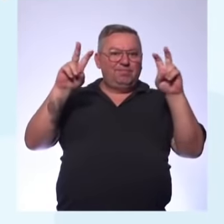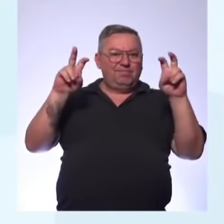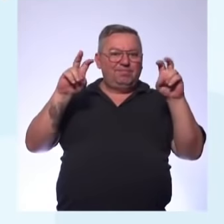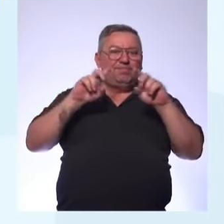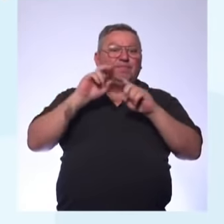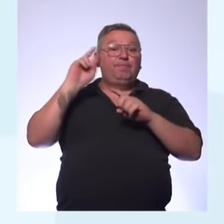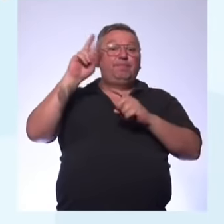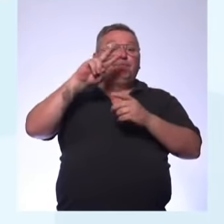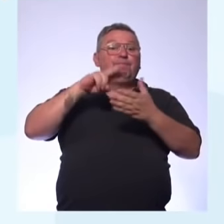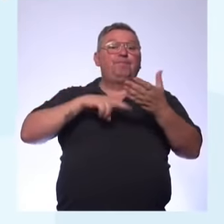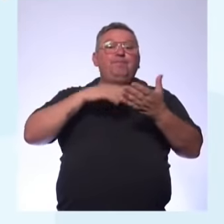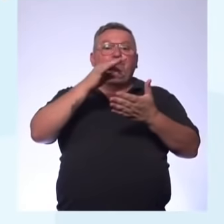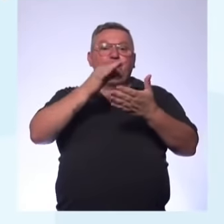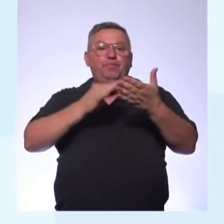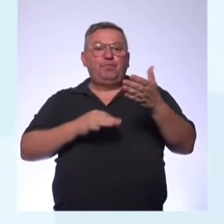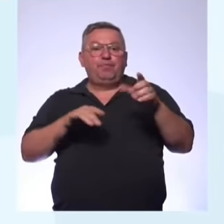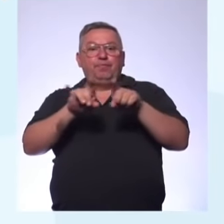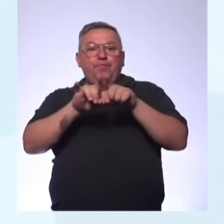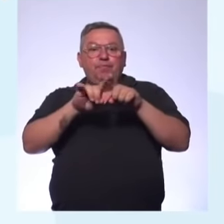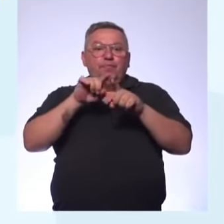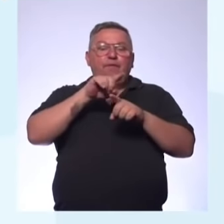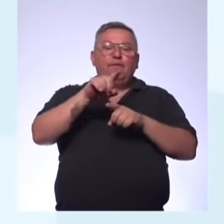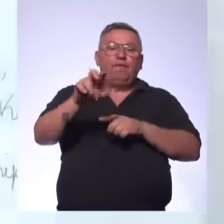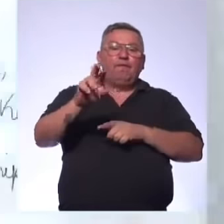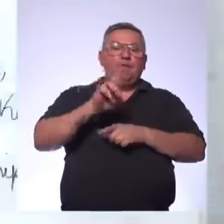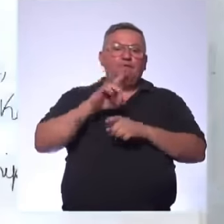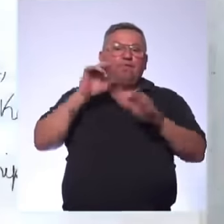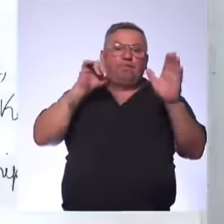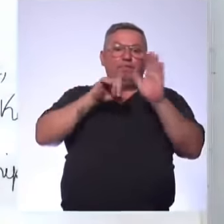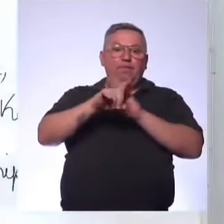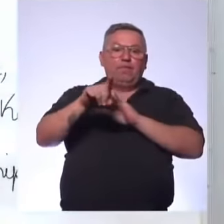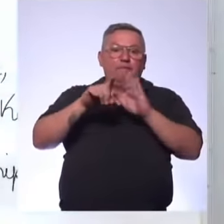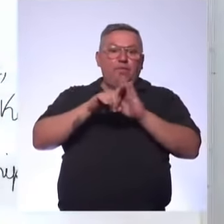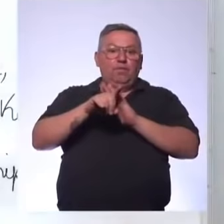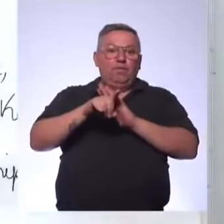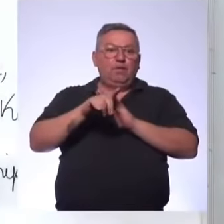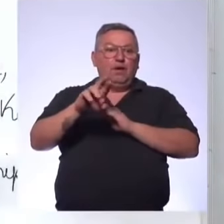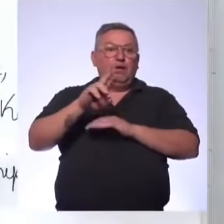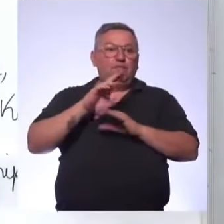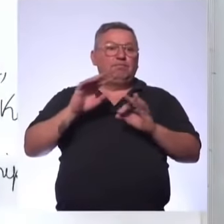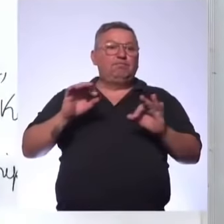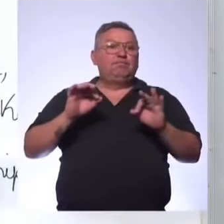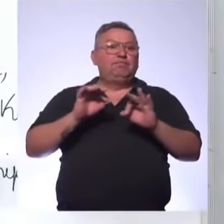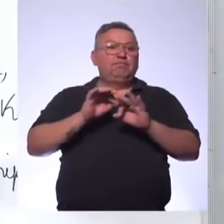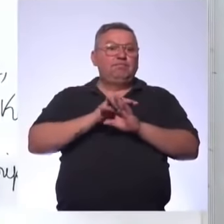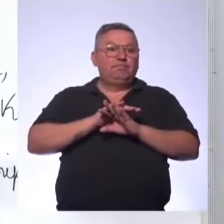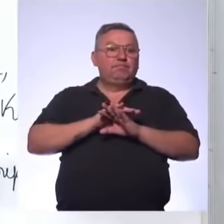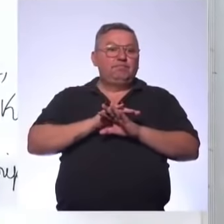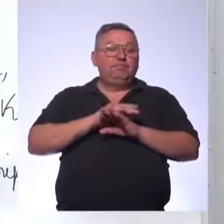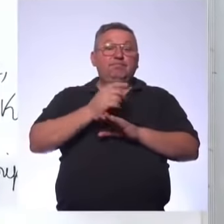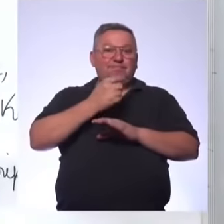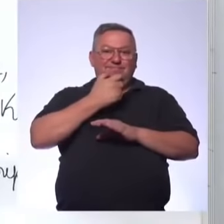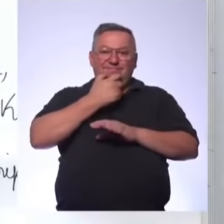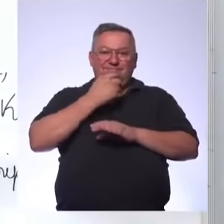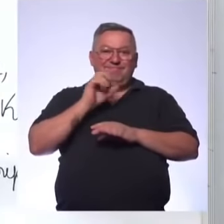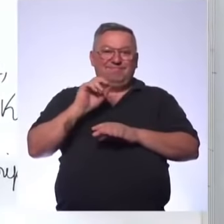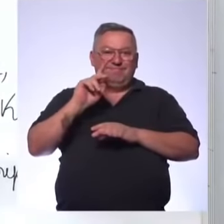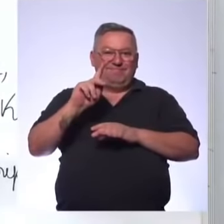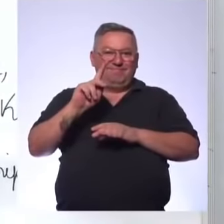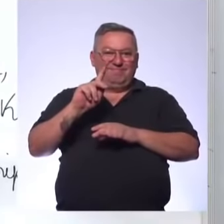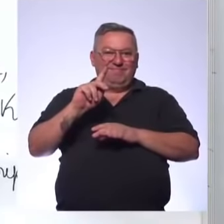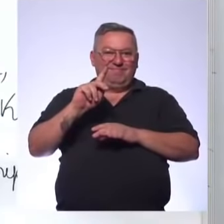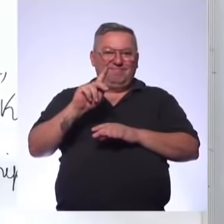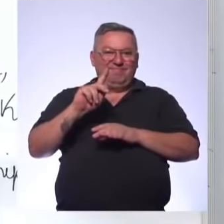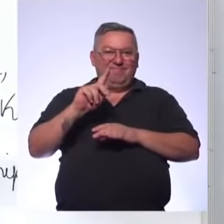leia o texto né E ali você vai responder à pergunta a resposta completa em inglês ok